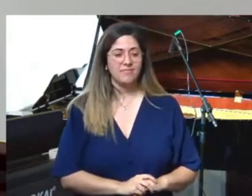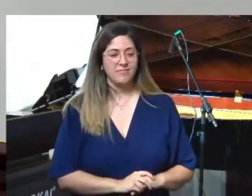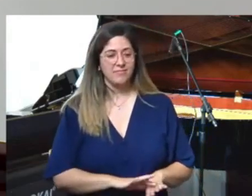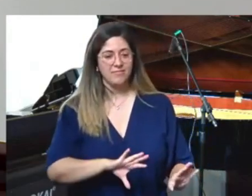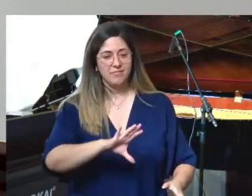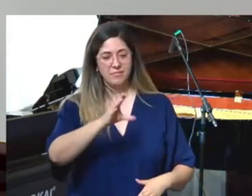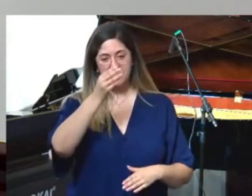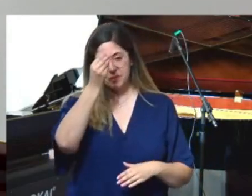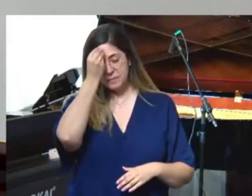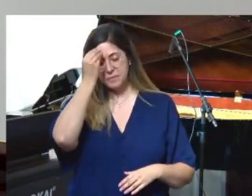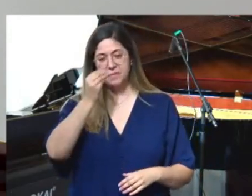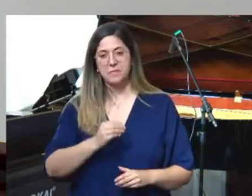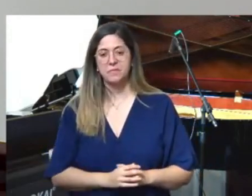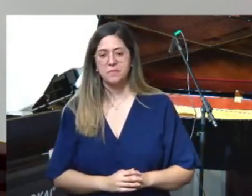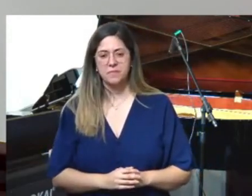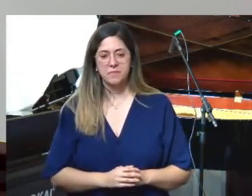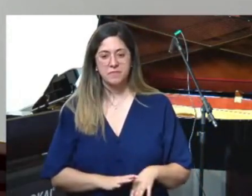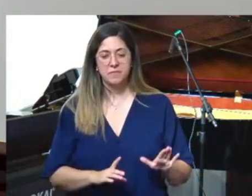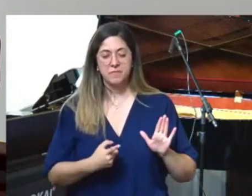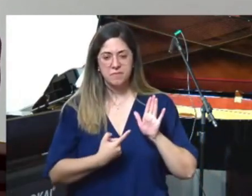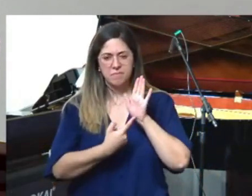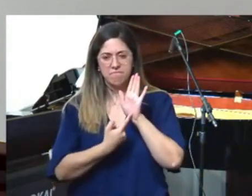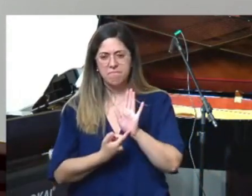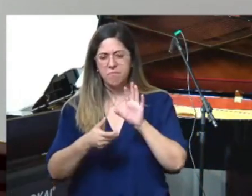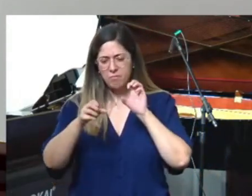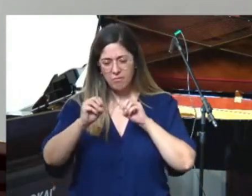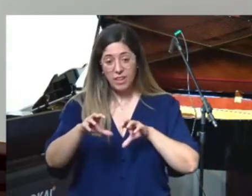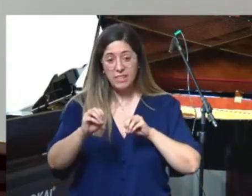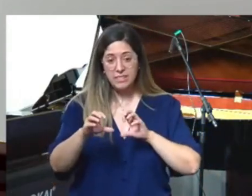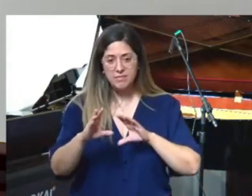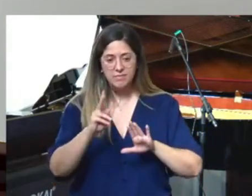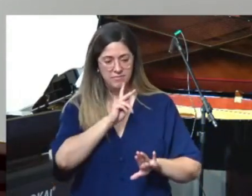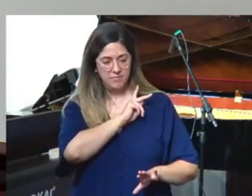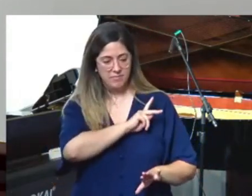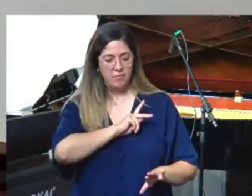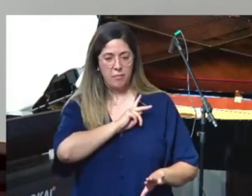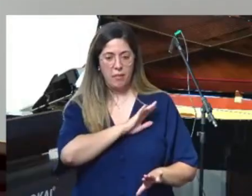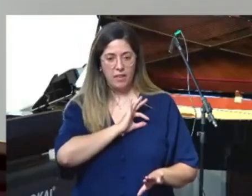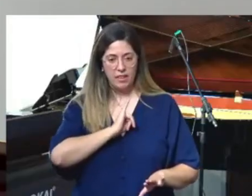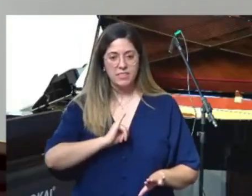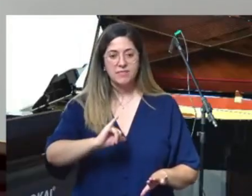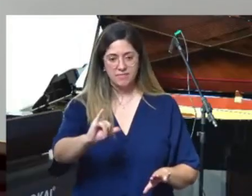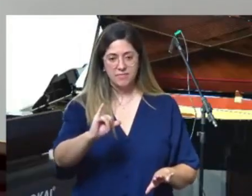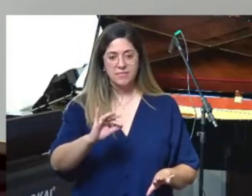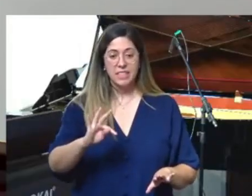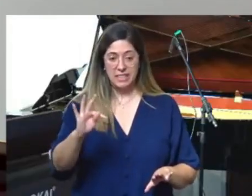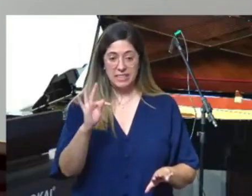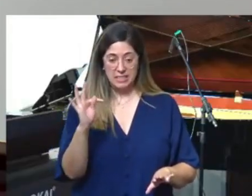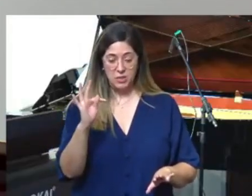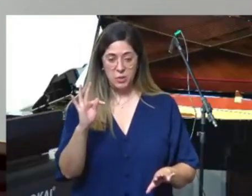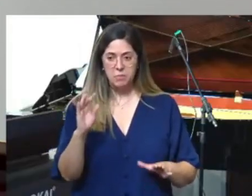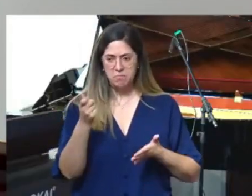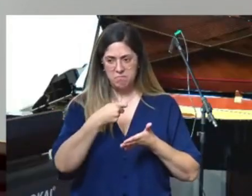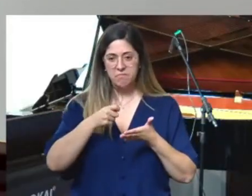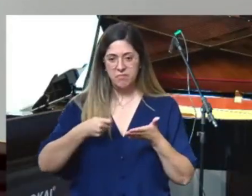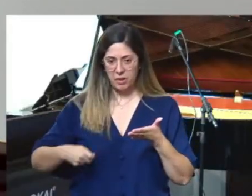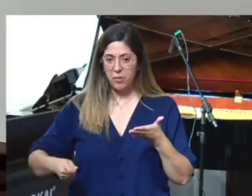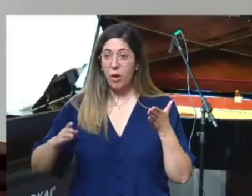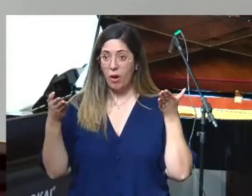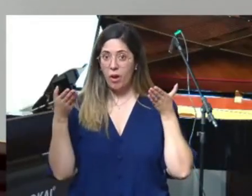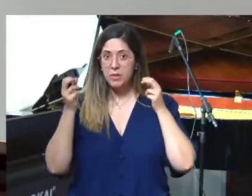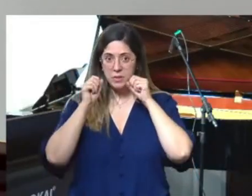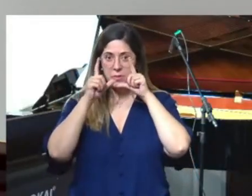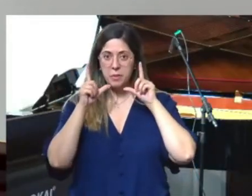ilustra bem o nosso ensino, o ensino de Paulo a Tito nessa